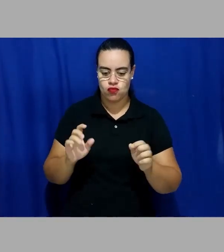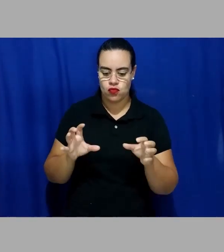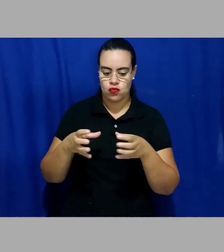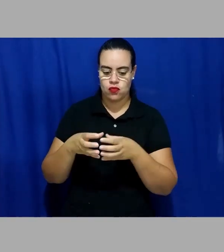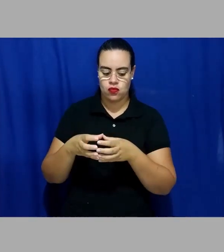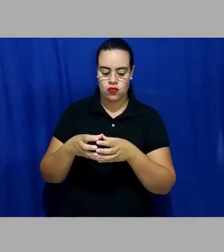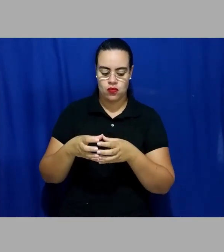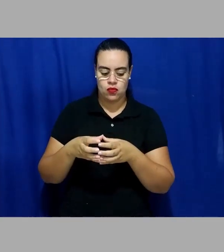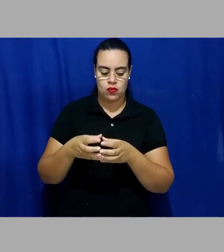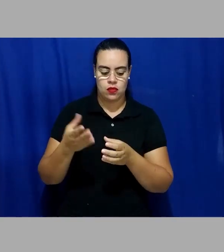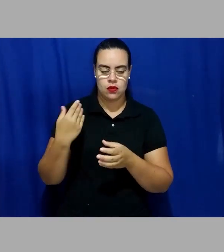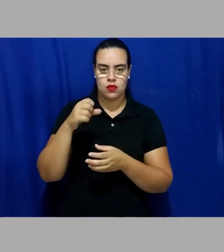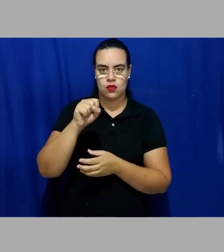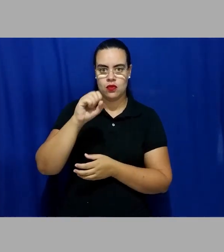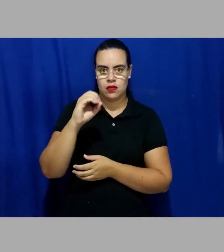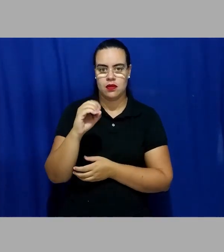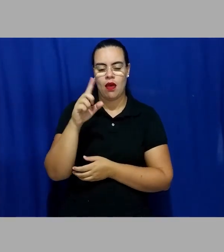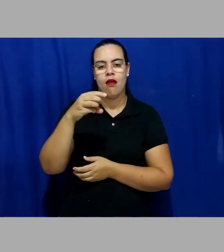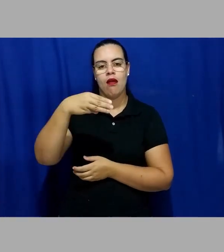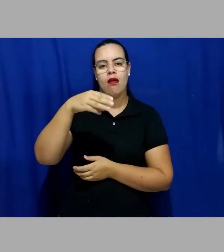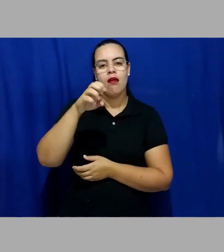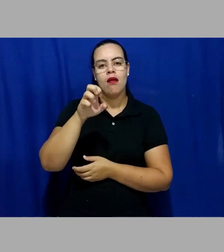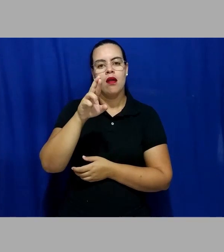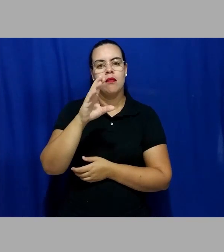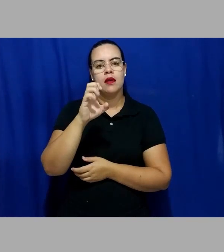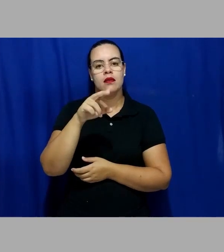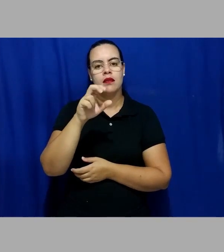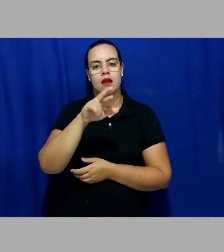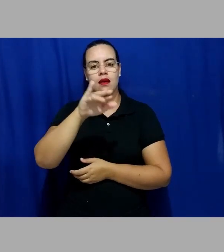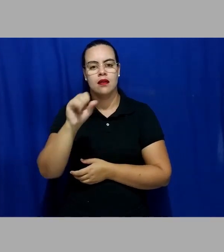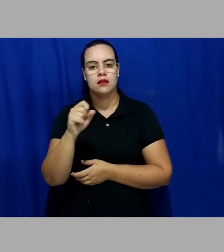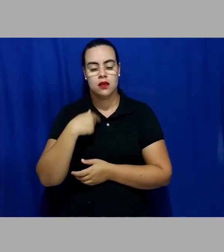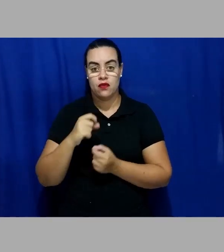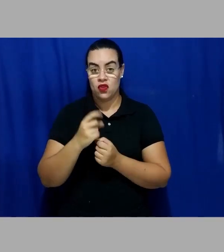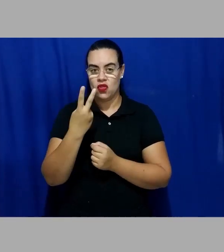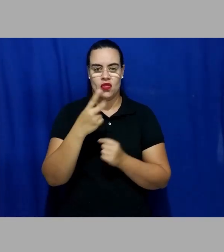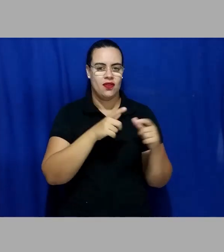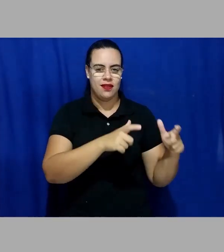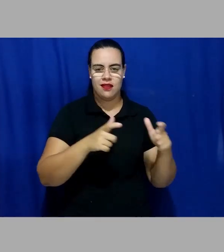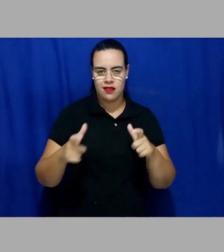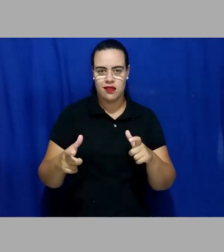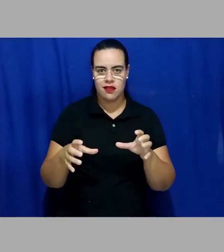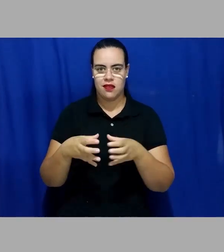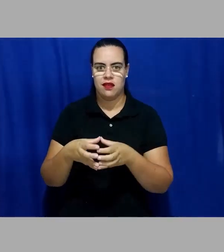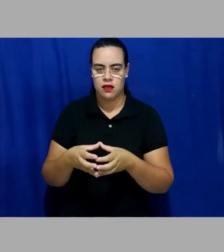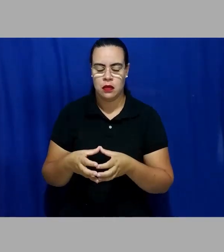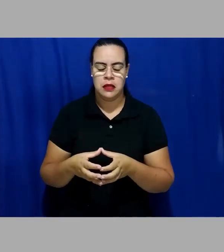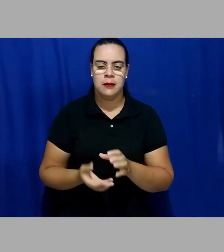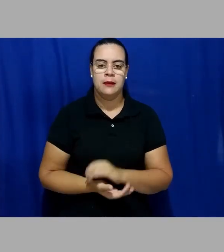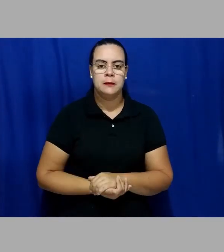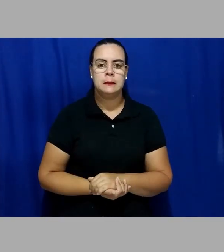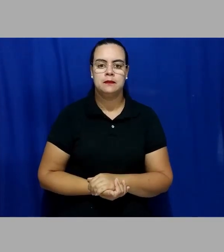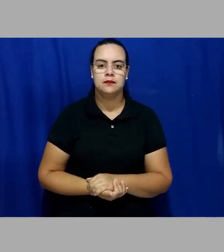fui baterista da lendária banda de punk rock dos anos 80, Mercenários. Eu gravei os 2 discos da